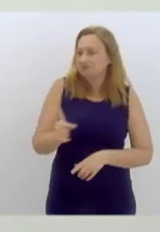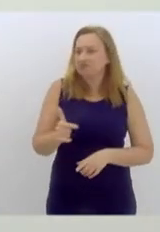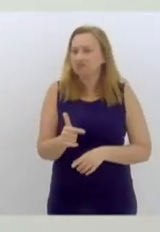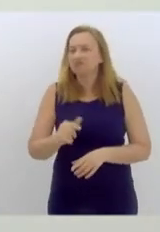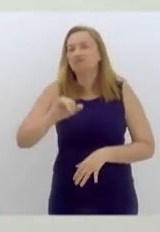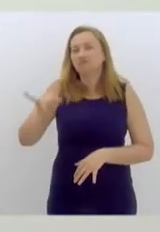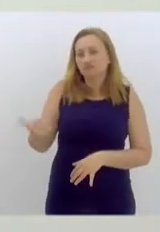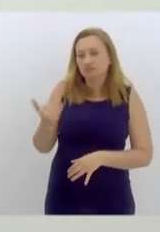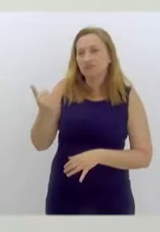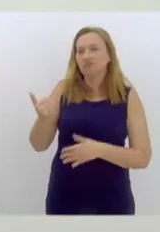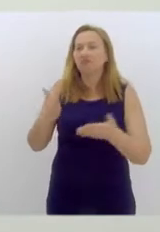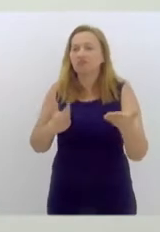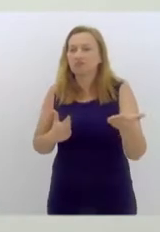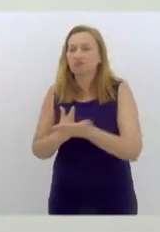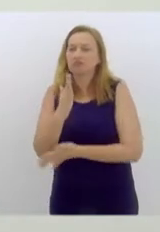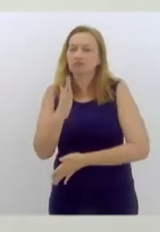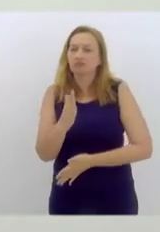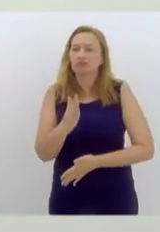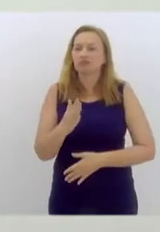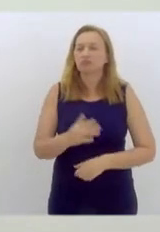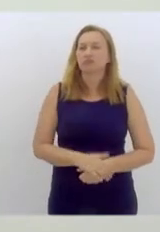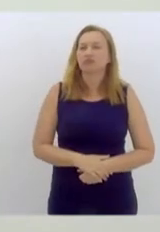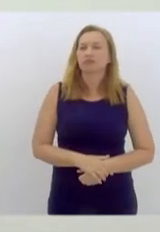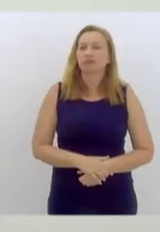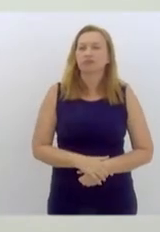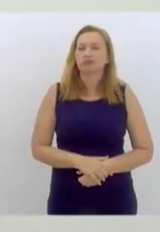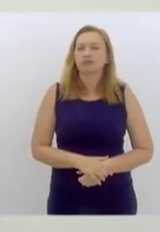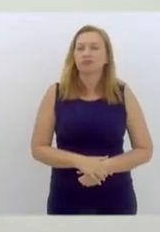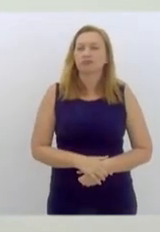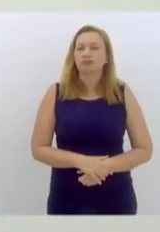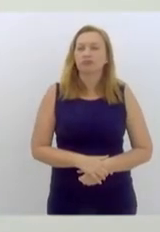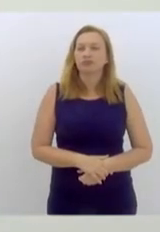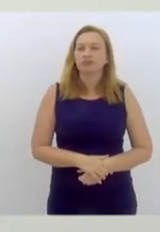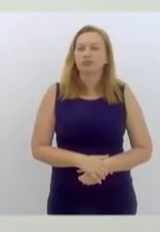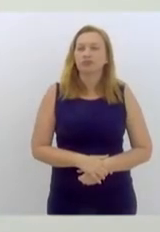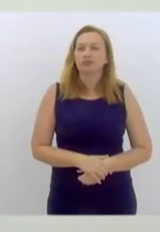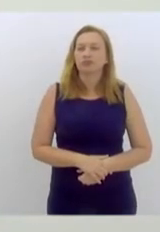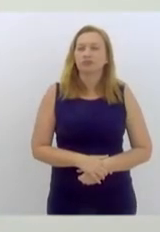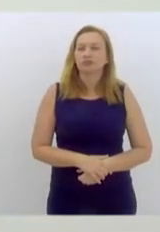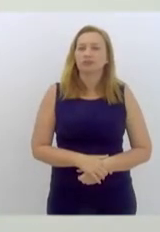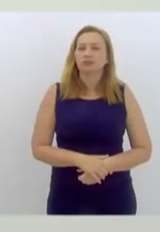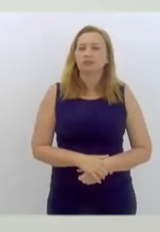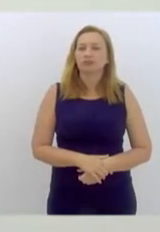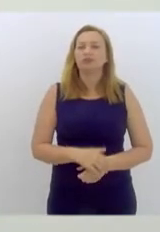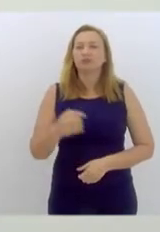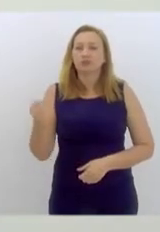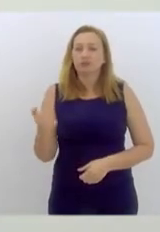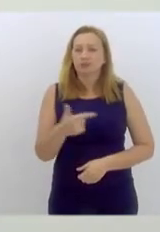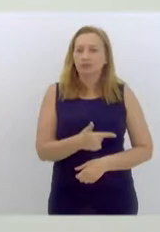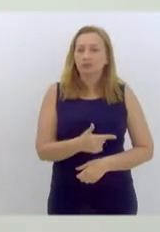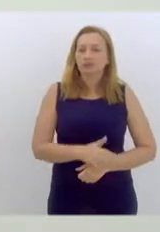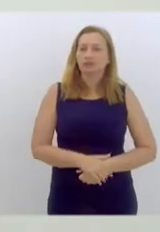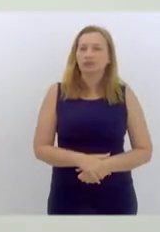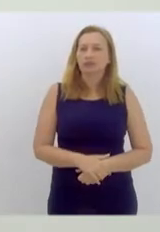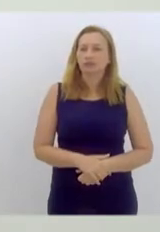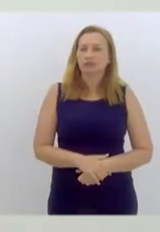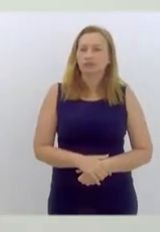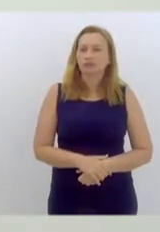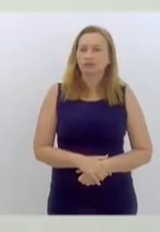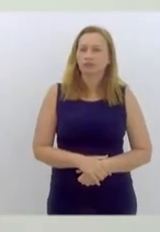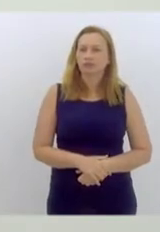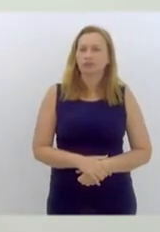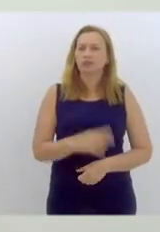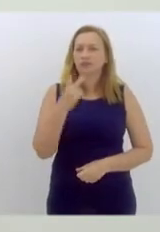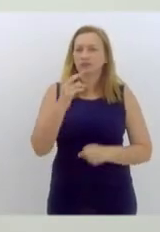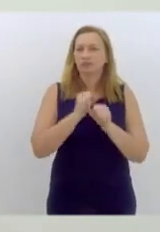ter aprovado esse projeto de uma forma ainda mais atropelada do que acabou sendo, mesmo já tendo aí